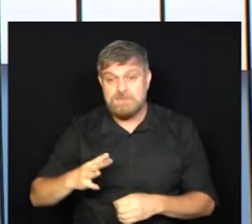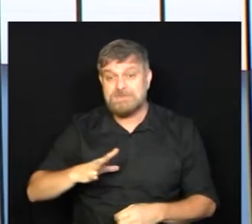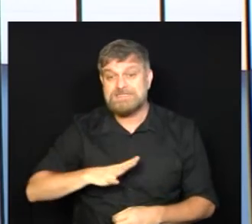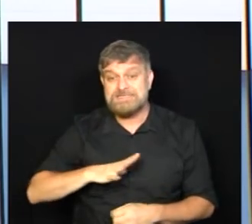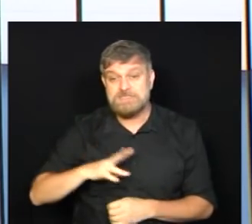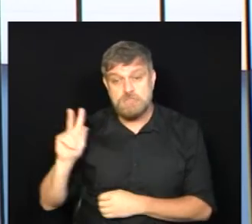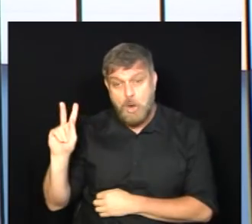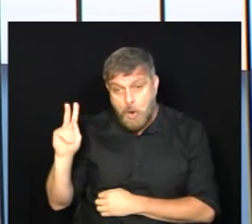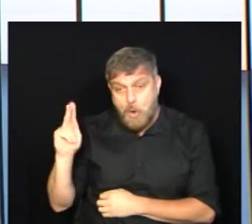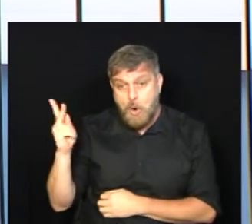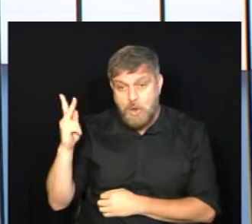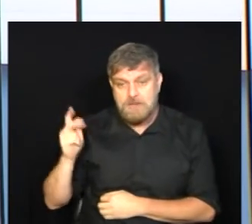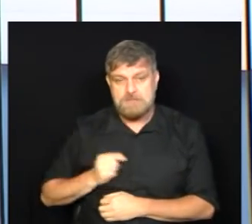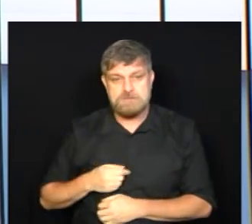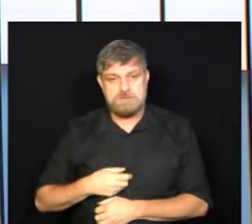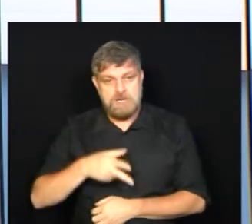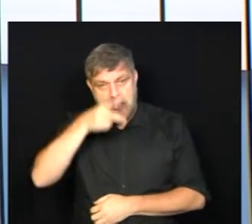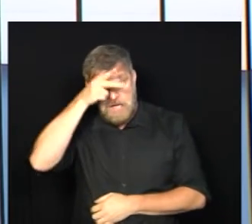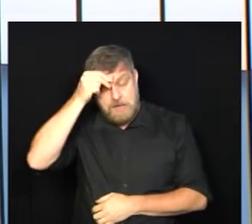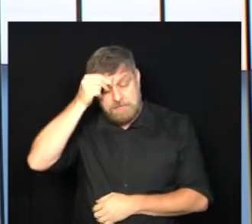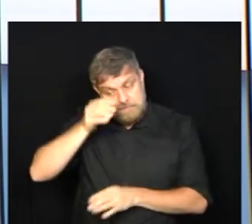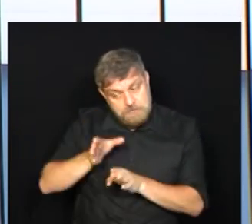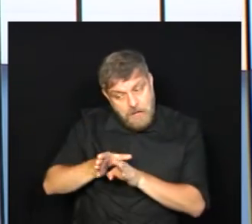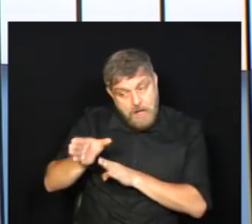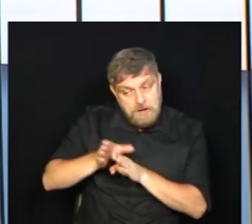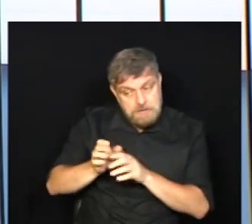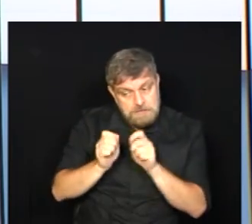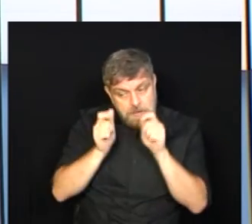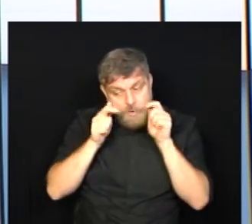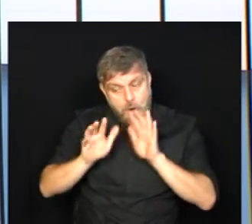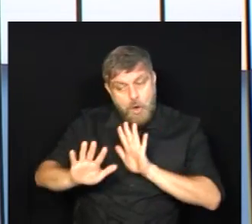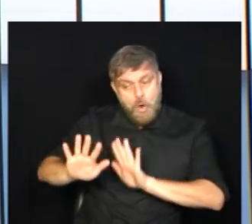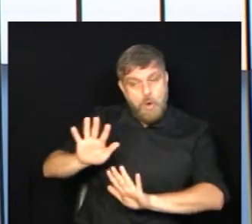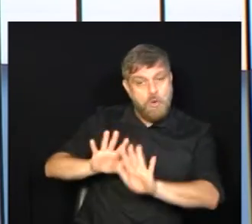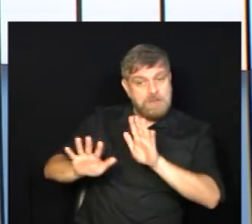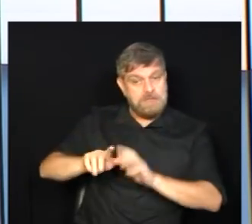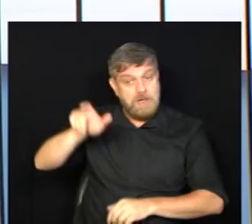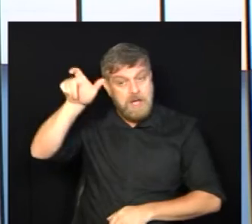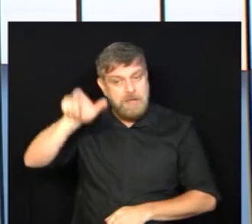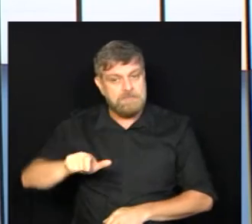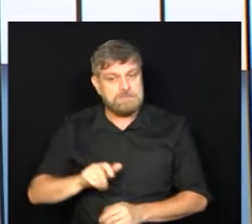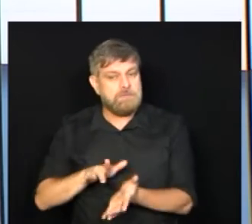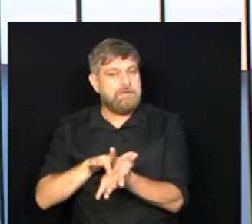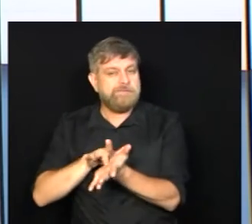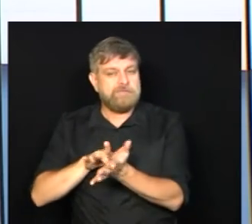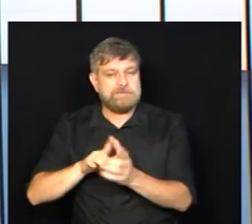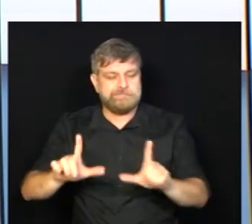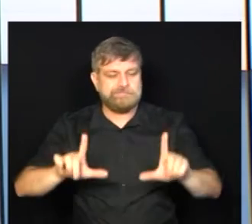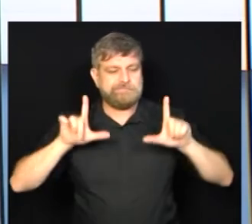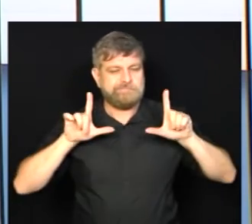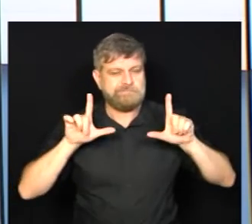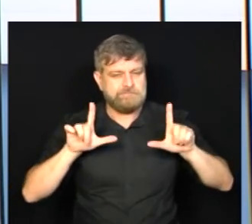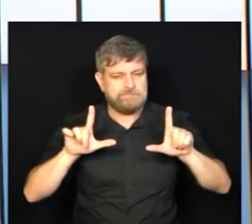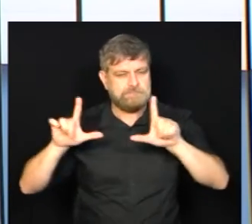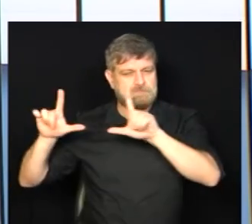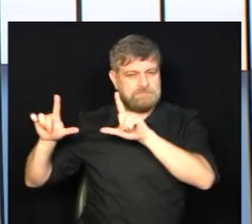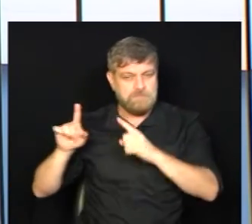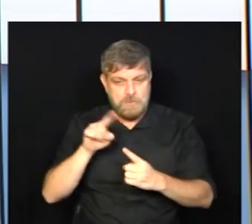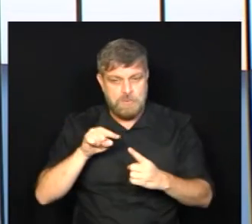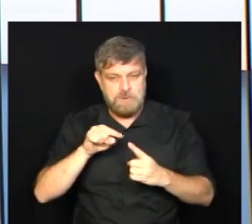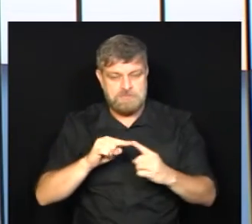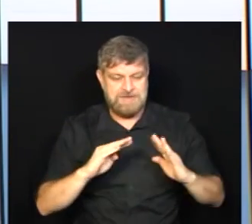prefeitura alerta para tomar cuidado, porque são pessoas se fazendo por agentes de saúde para furtar